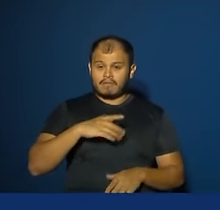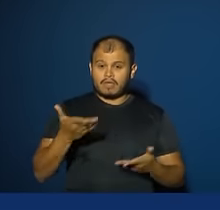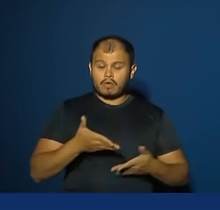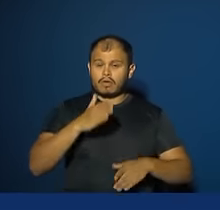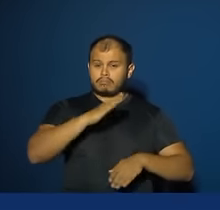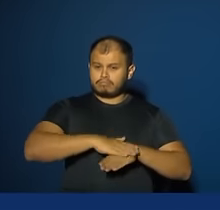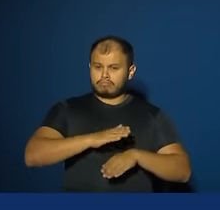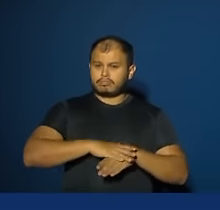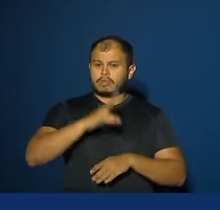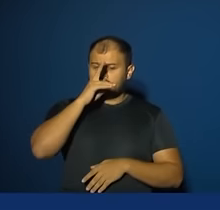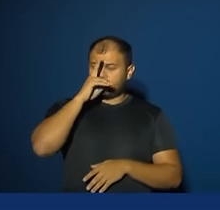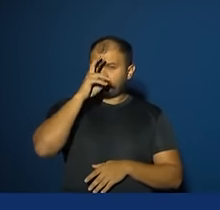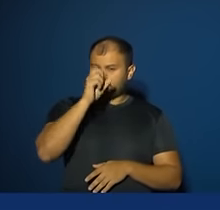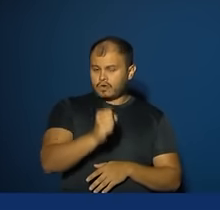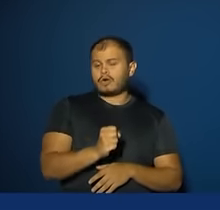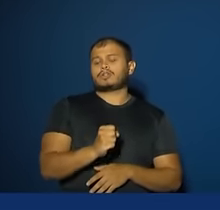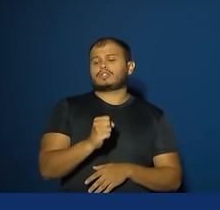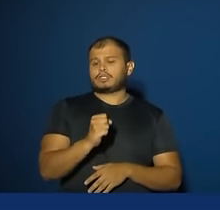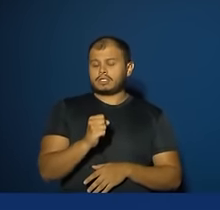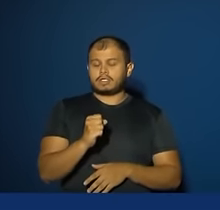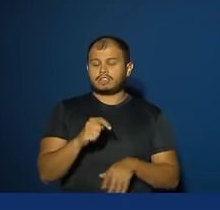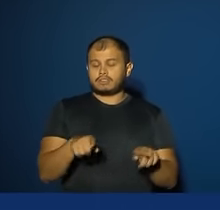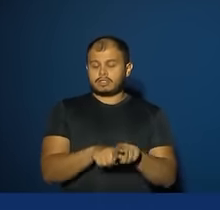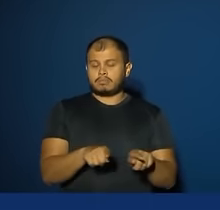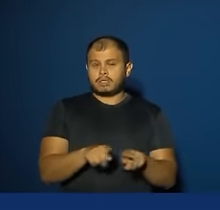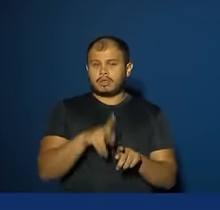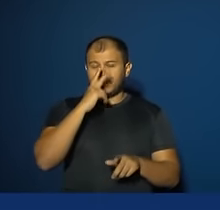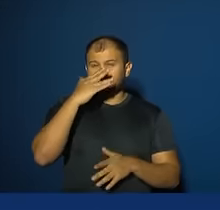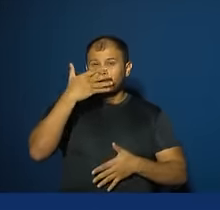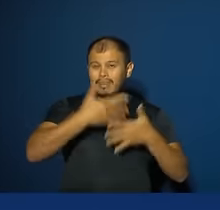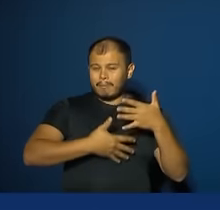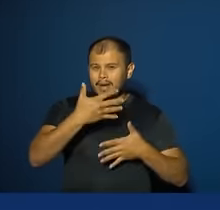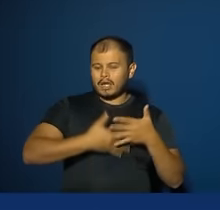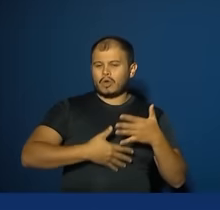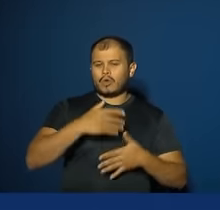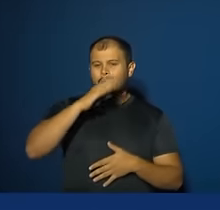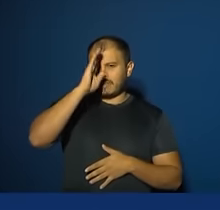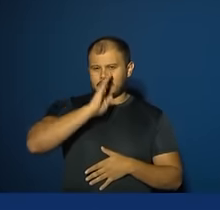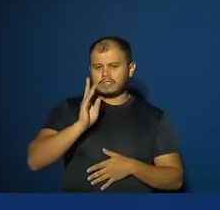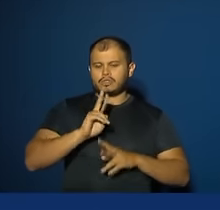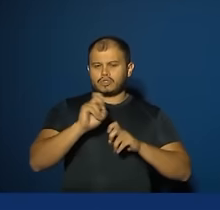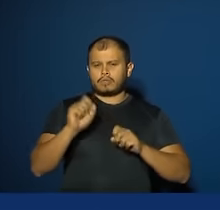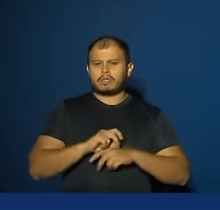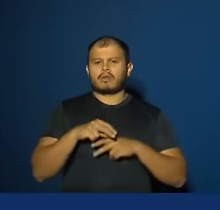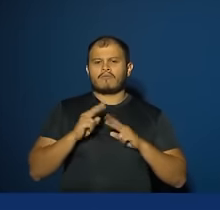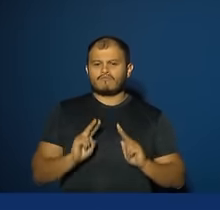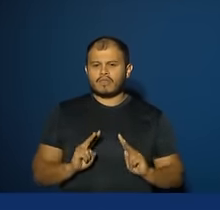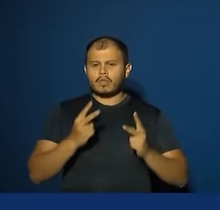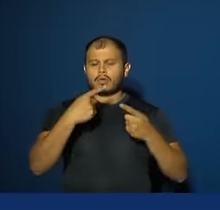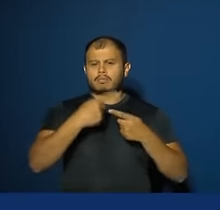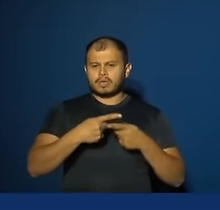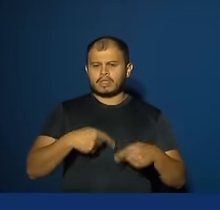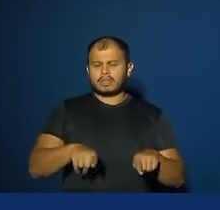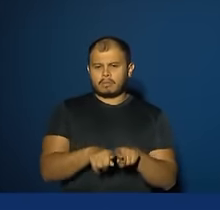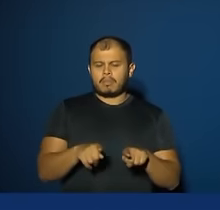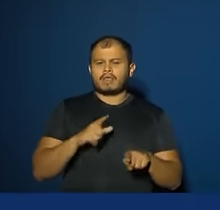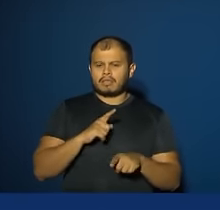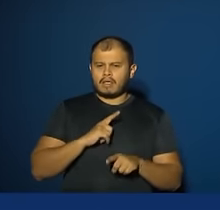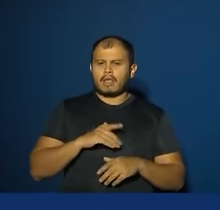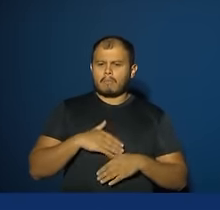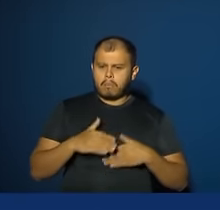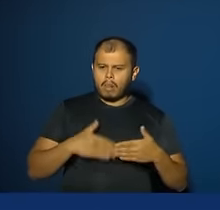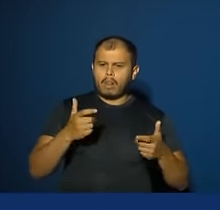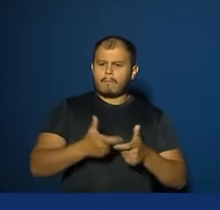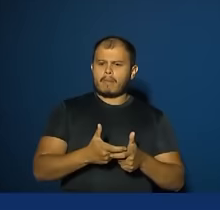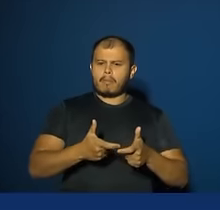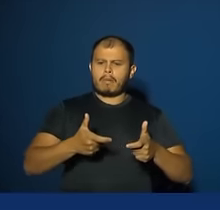realização, já inclusive acho que atrapalhou o Brasil, em termos de valuation, porque ela também é vista como mercado emergente, nos